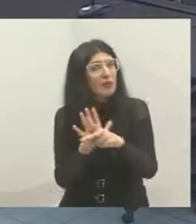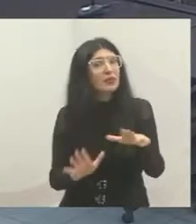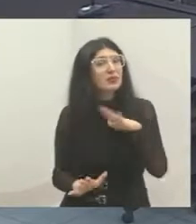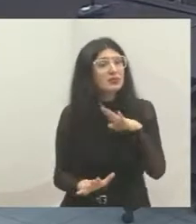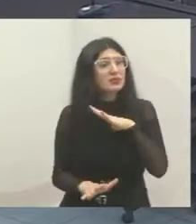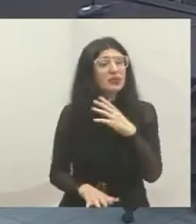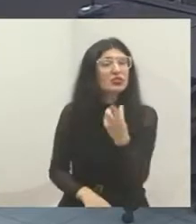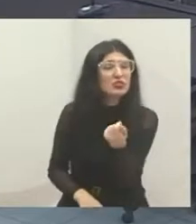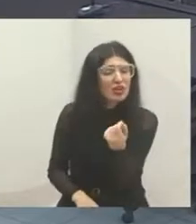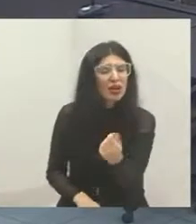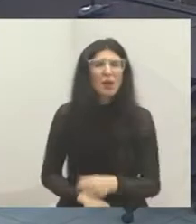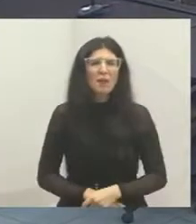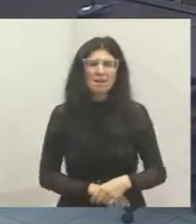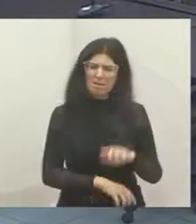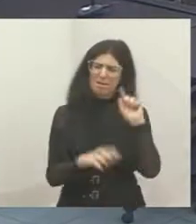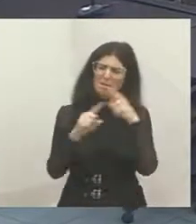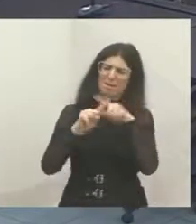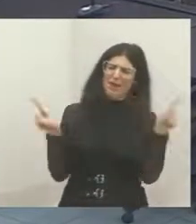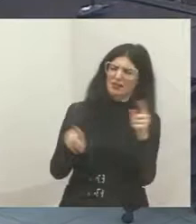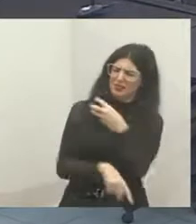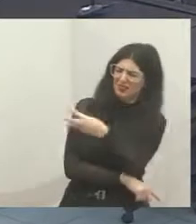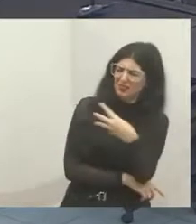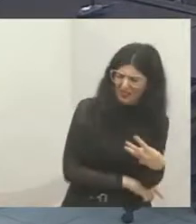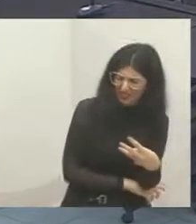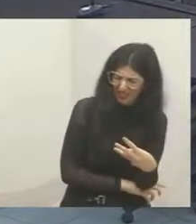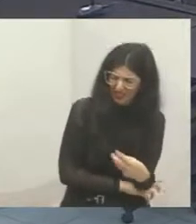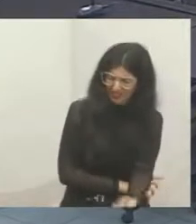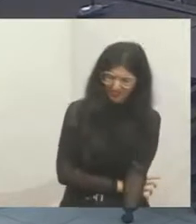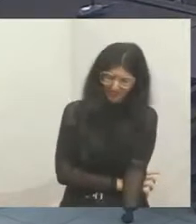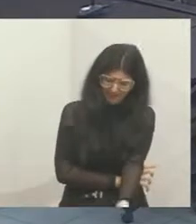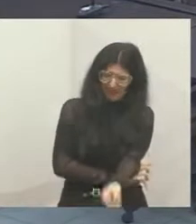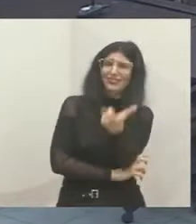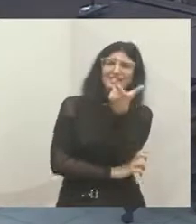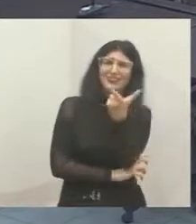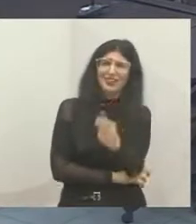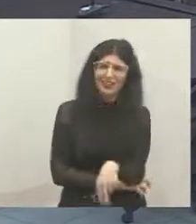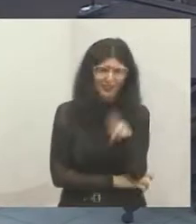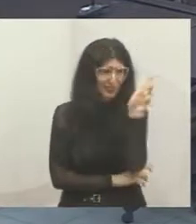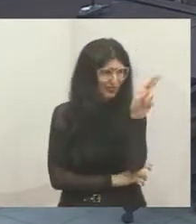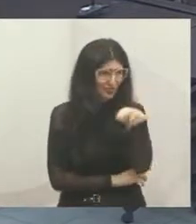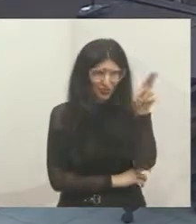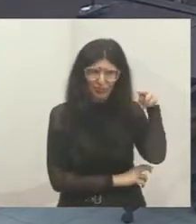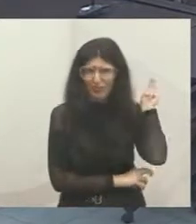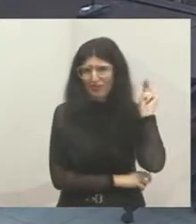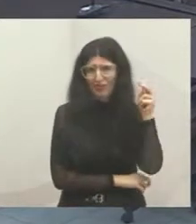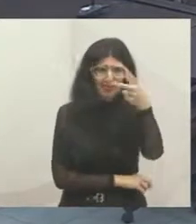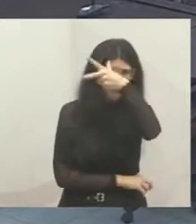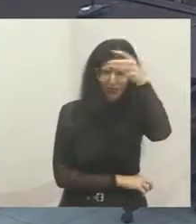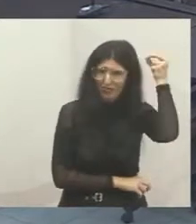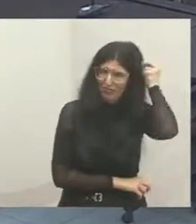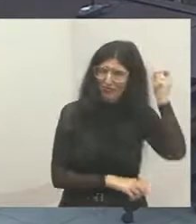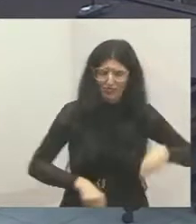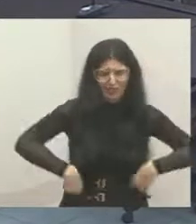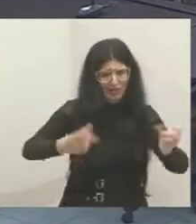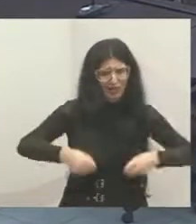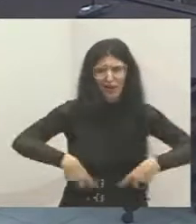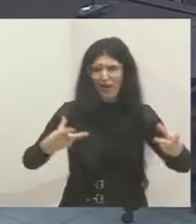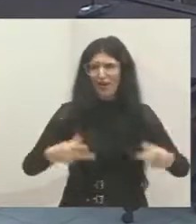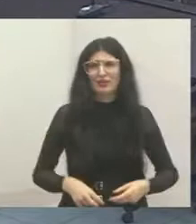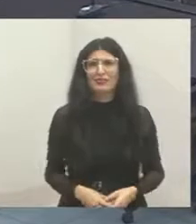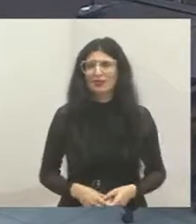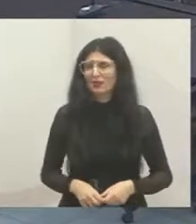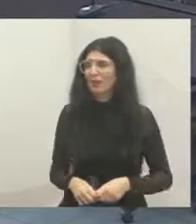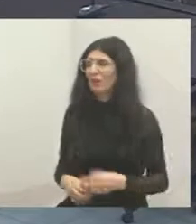aqui está dando 33%, né? Então nunca um prefeito consegue gastar 15% na saúde, porque é enxugar o chão com a